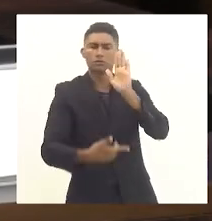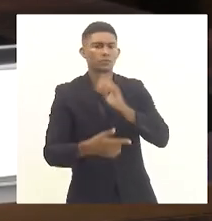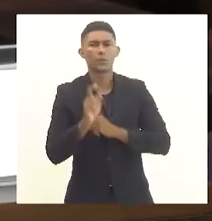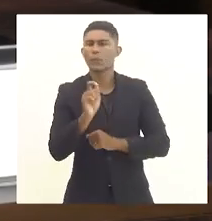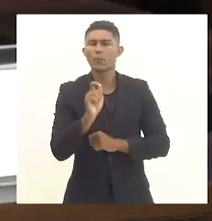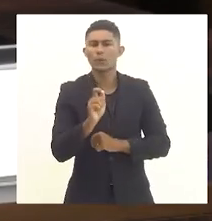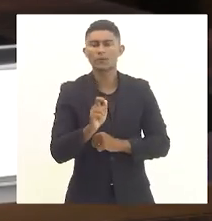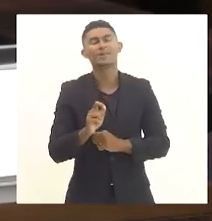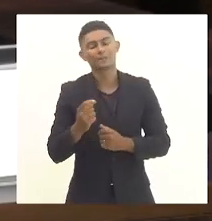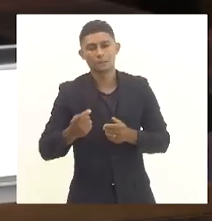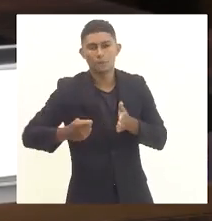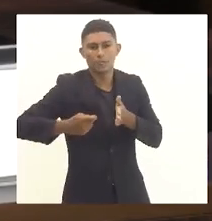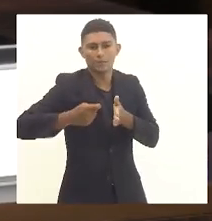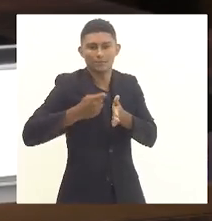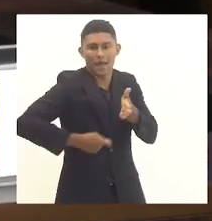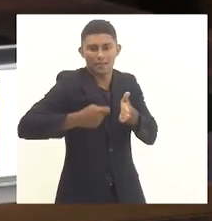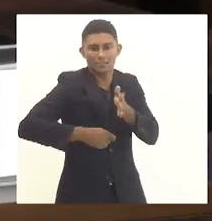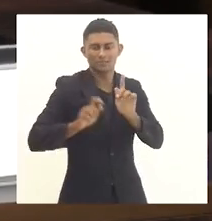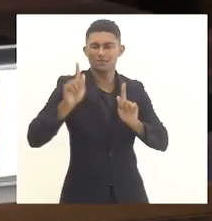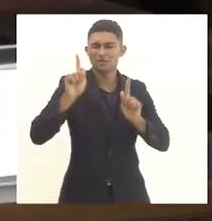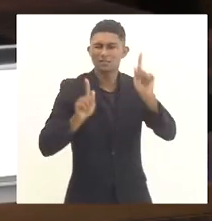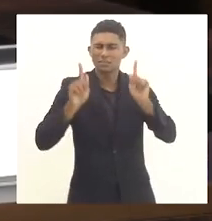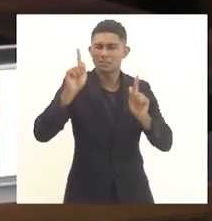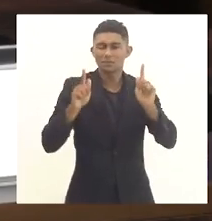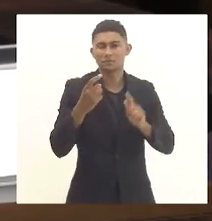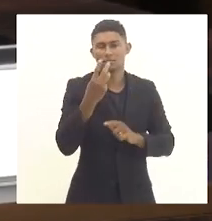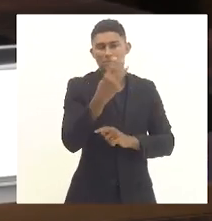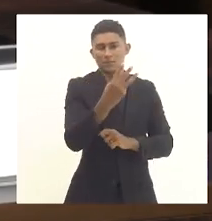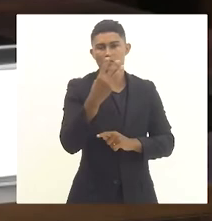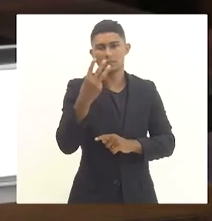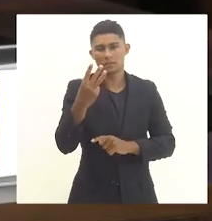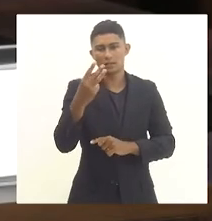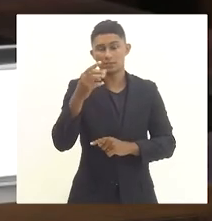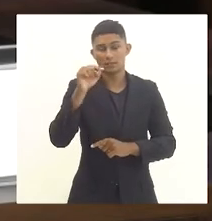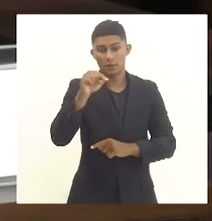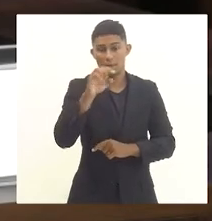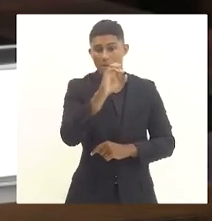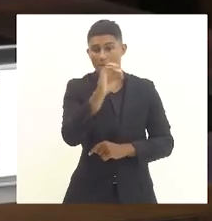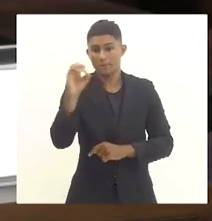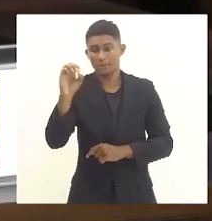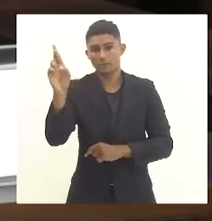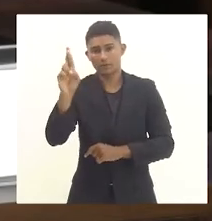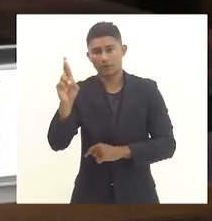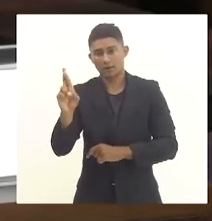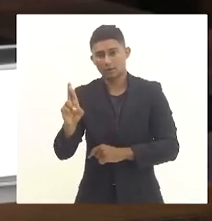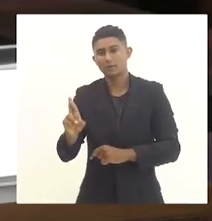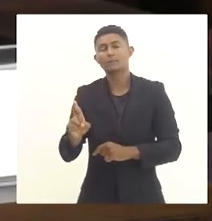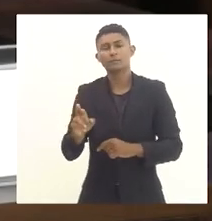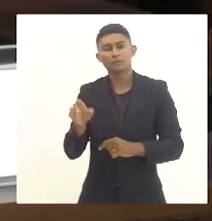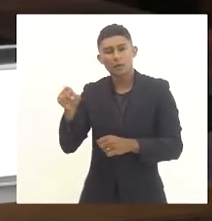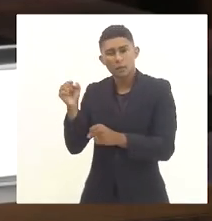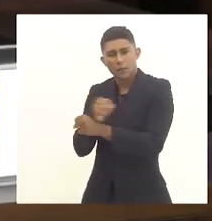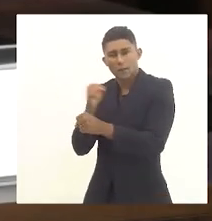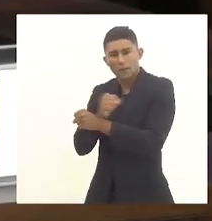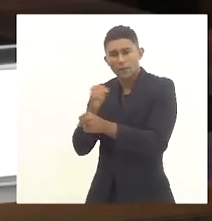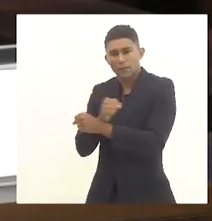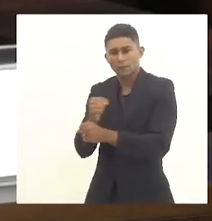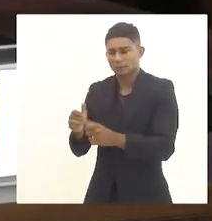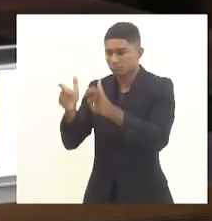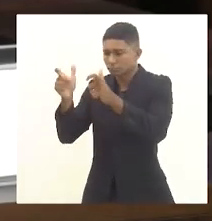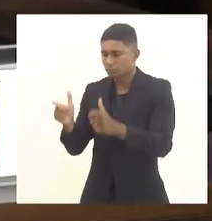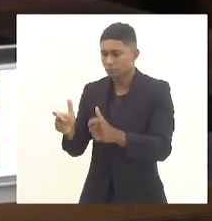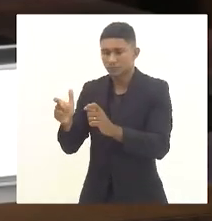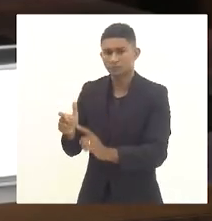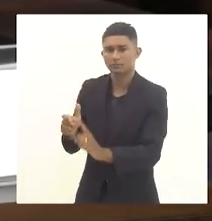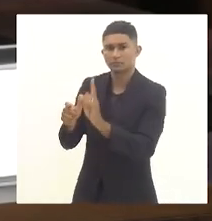uma taxa de licenciamento de R$ 33 mil para a colocação de qualquer estação rádio base, independente do seu